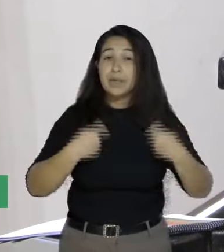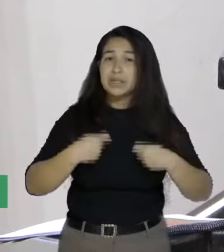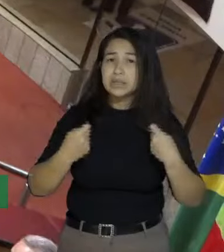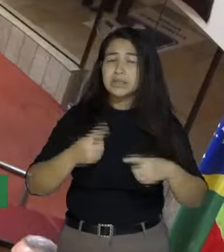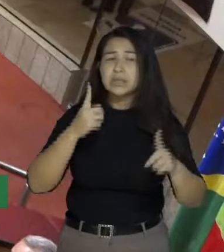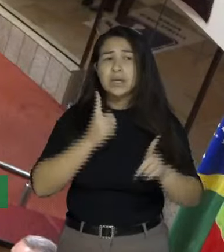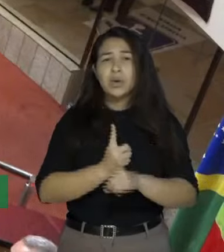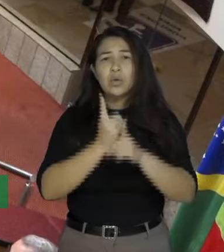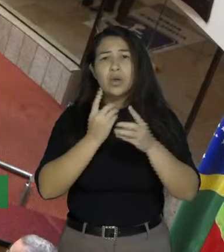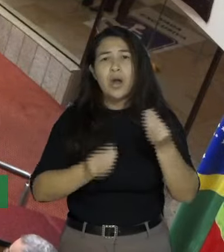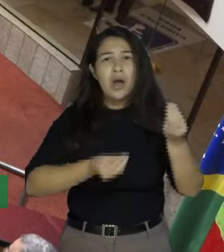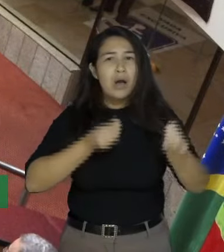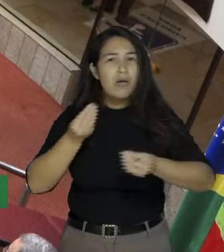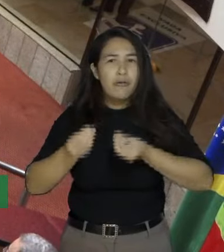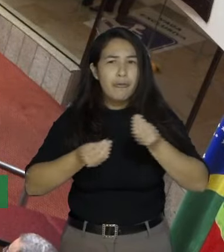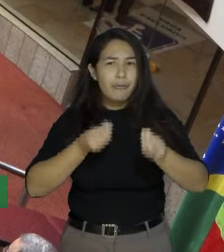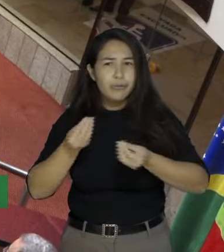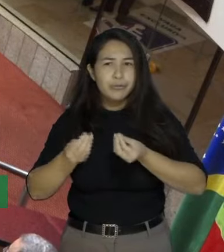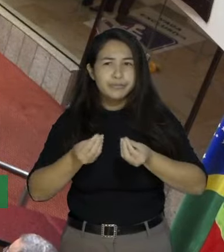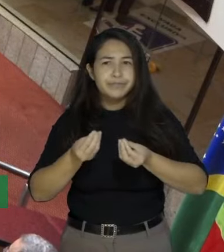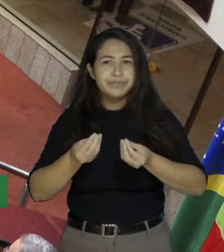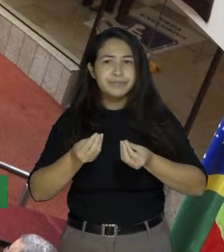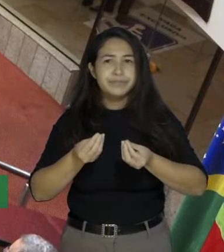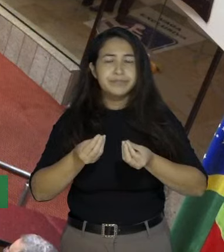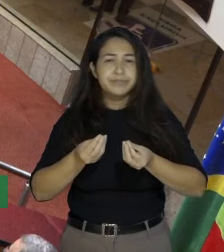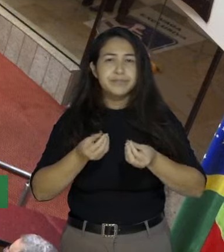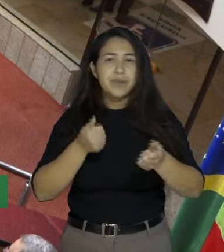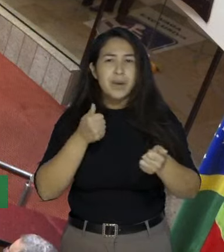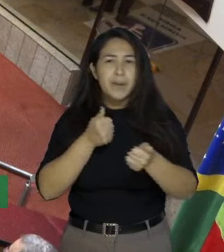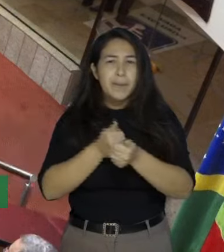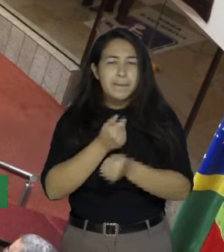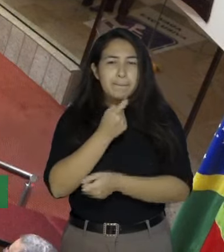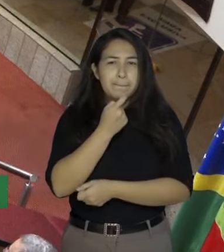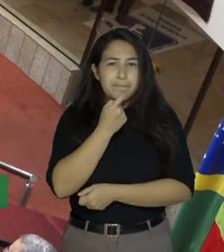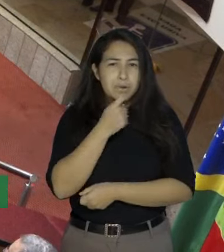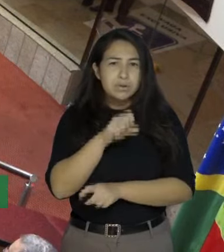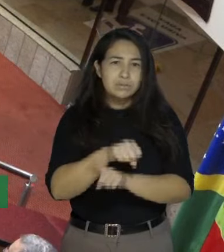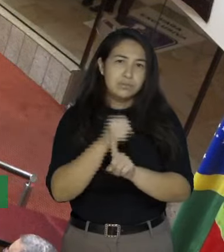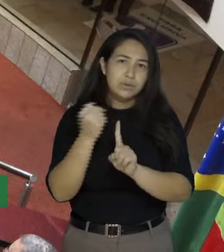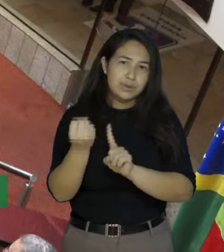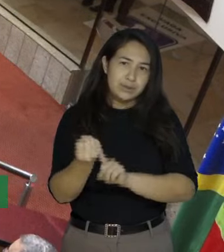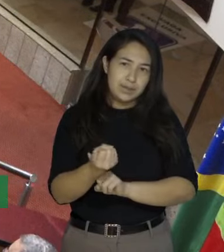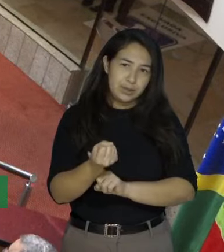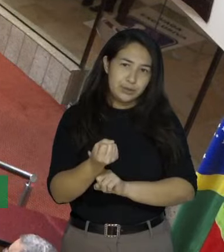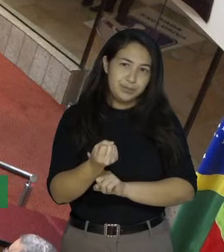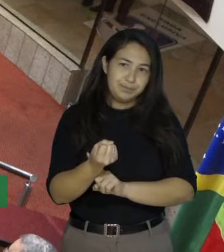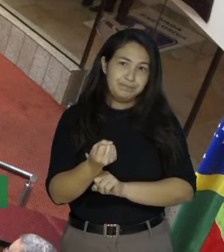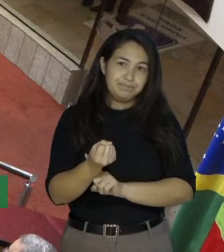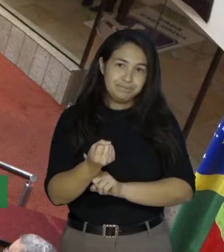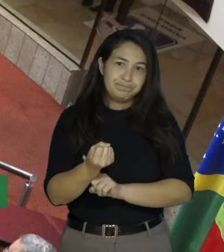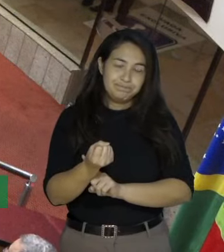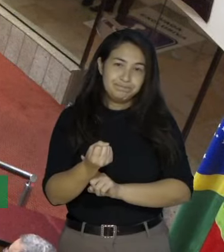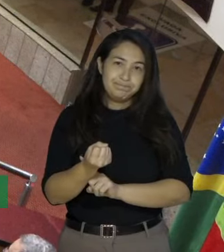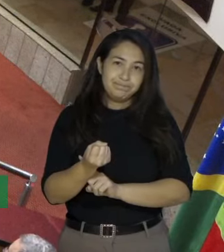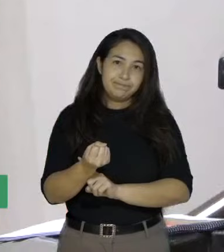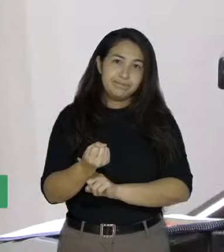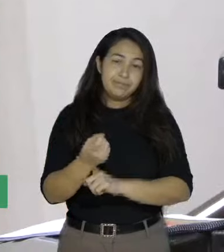Napoleão Bernardo e nos aproximarmos da sociedade formas de